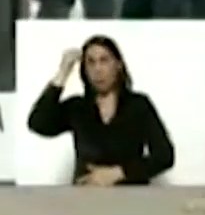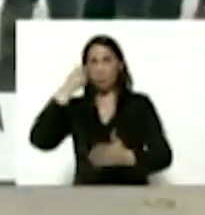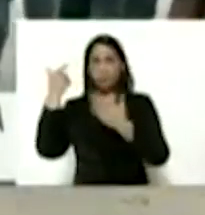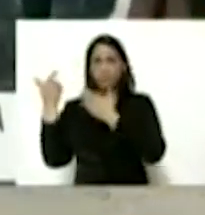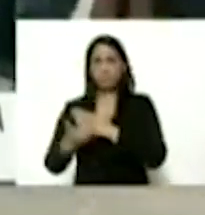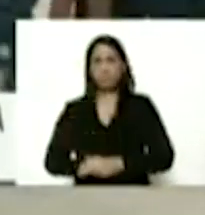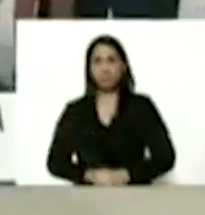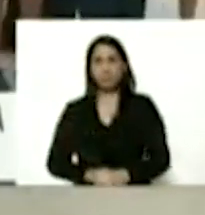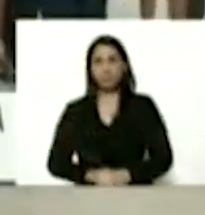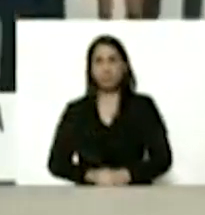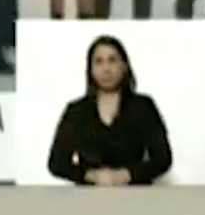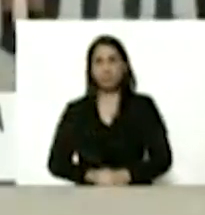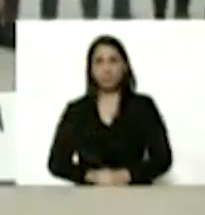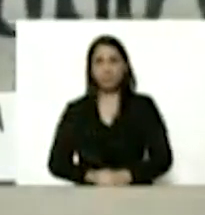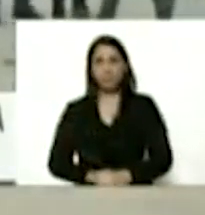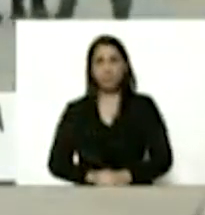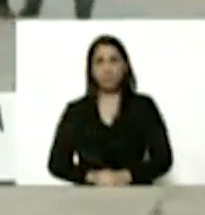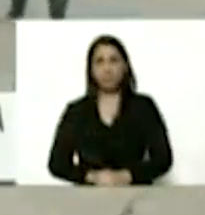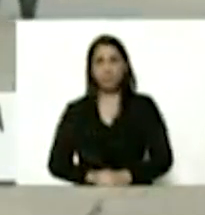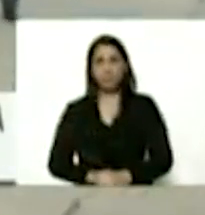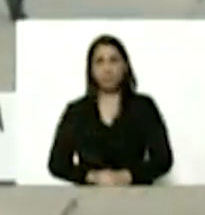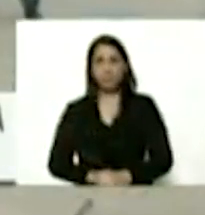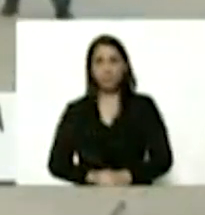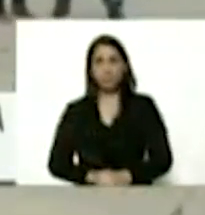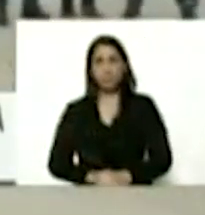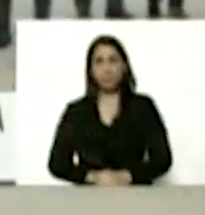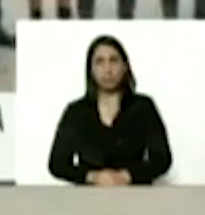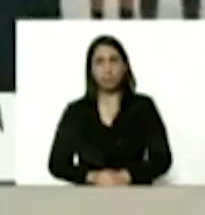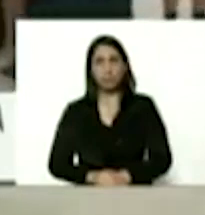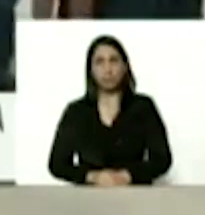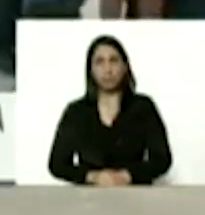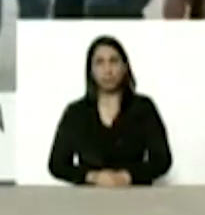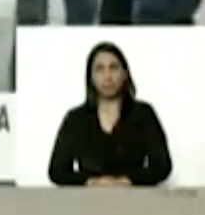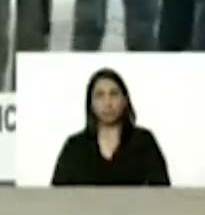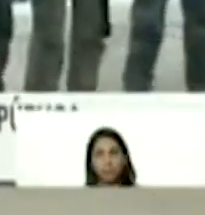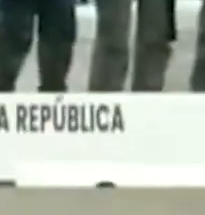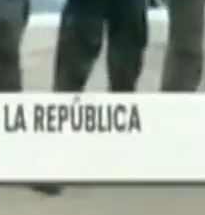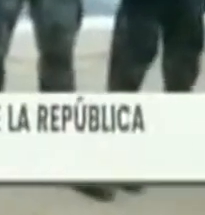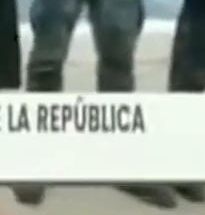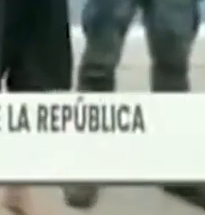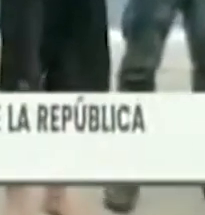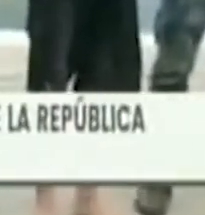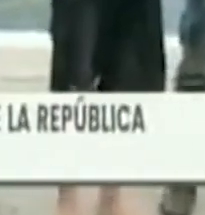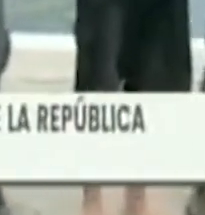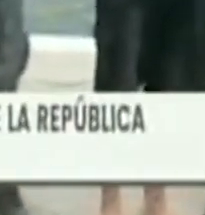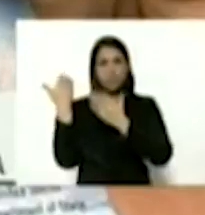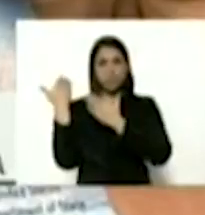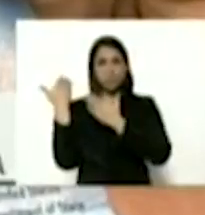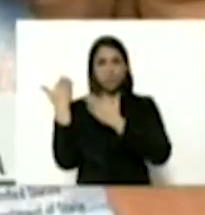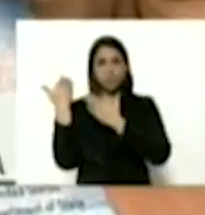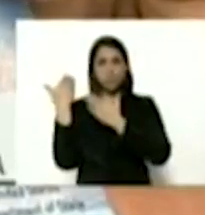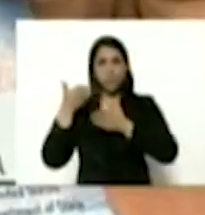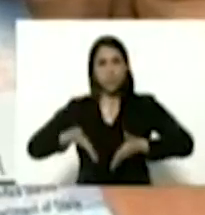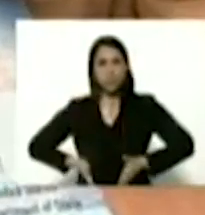e a tv estatal da venezuela mostrou imagens de dois homens que segundo o governo foram capturados após uma tentativa